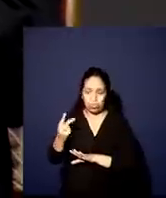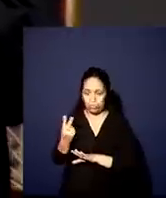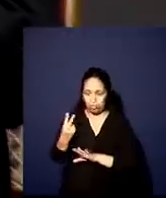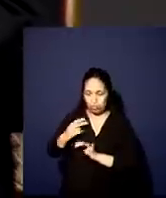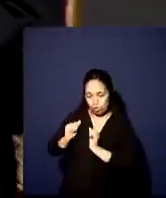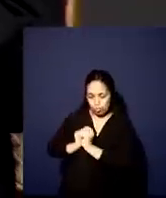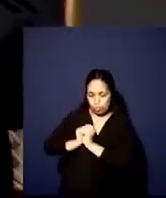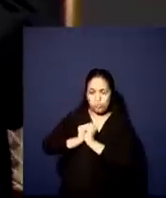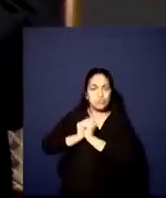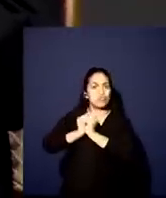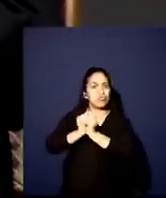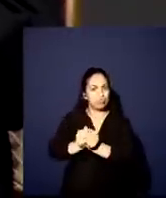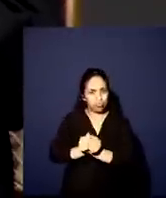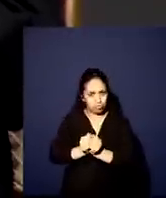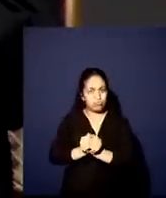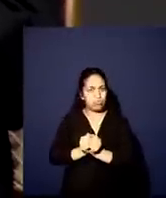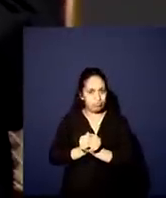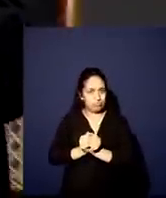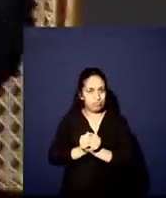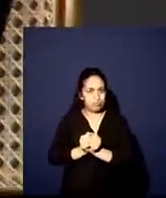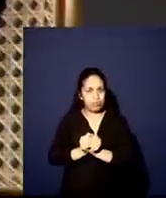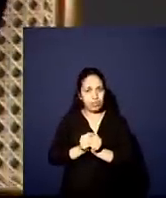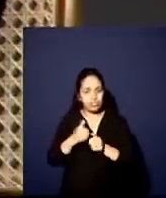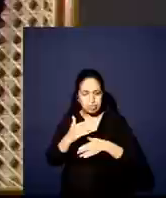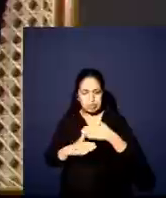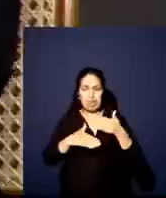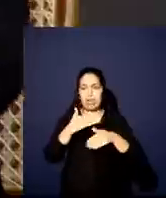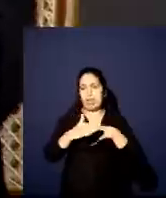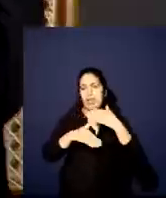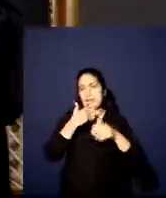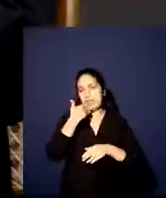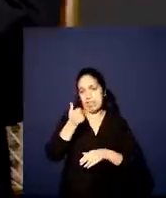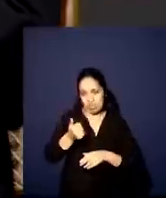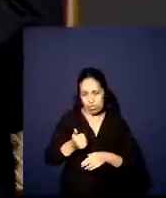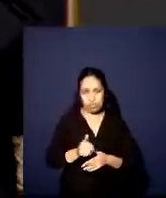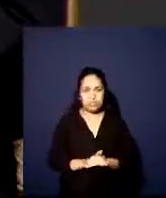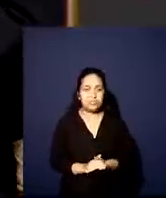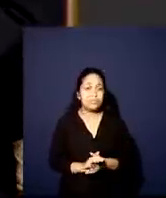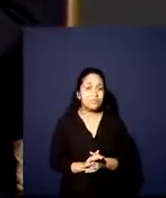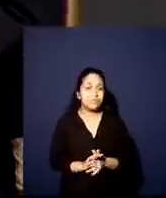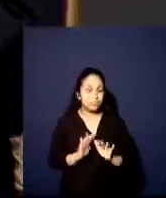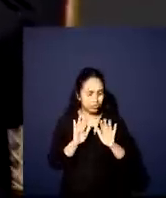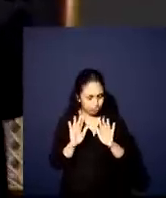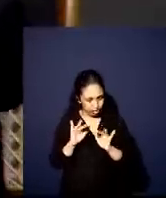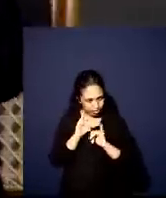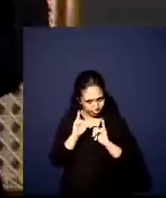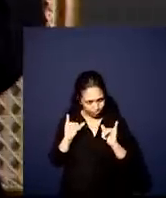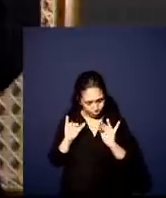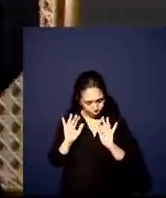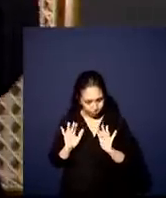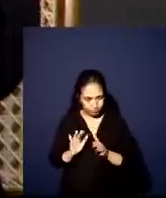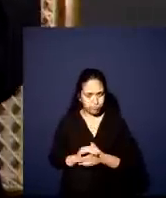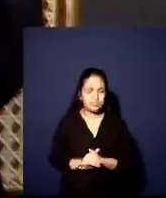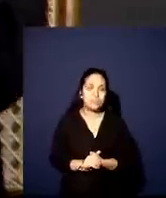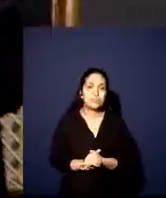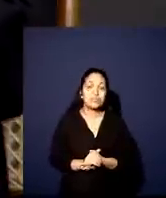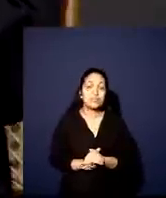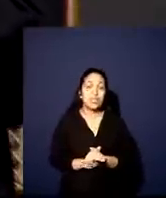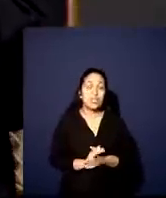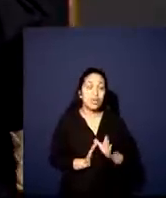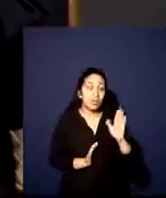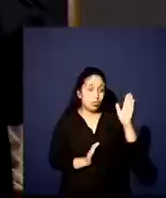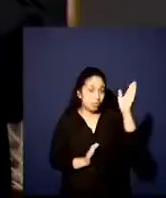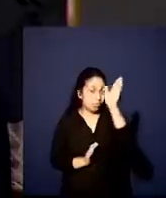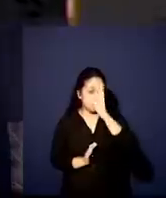juntos vão nos jogar num lugar melhor que a gente está hoje. Agora, dito isso, né, o Brasil,